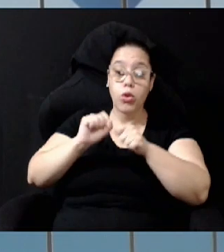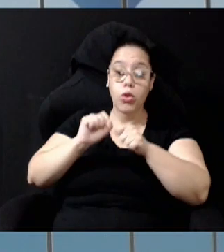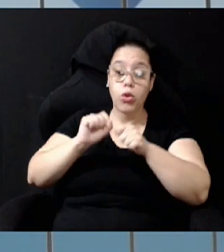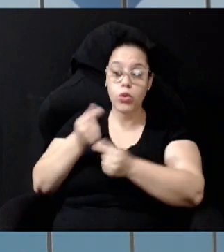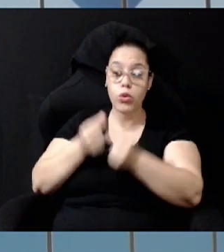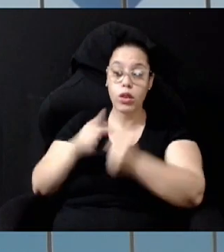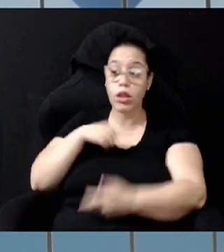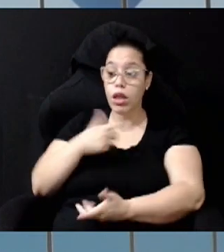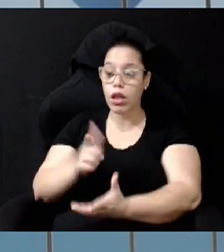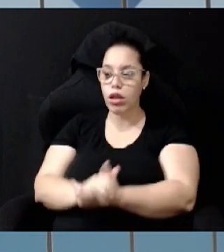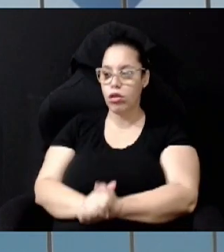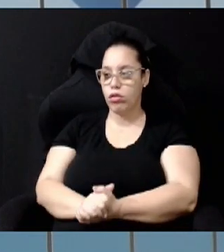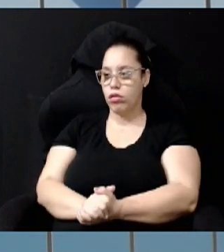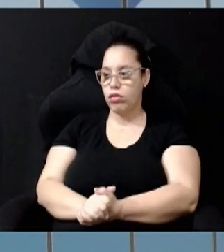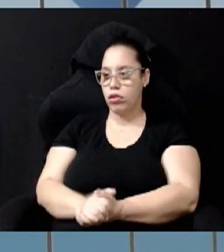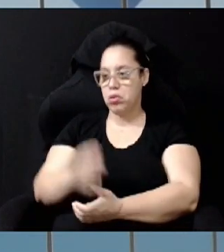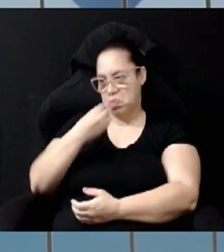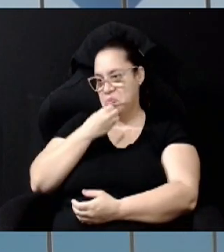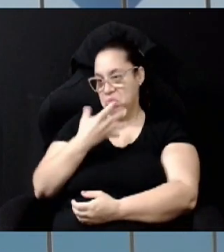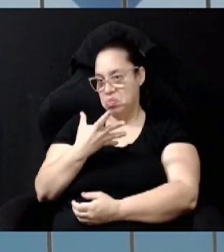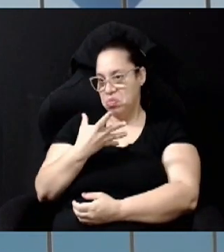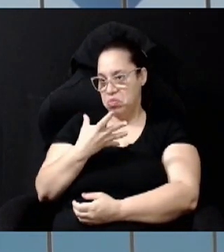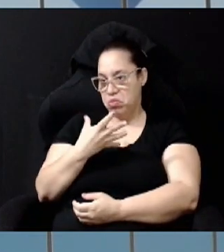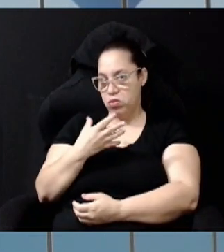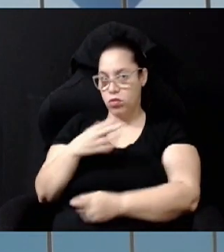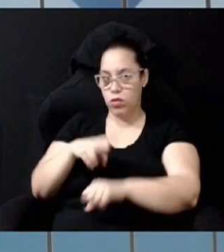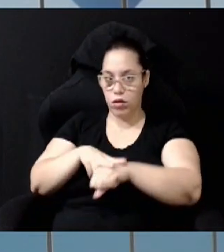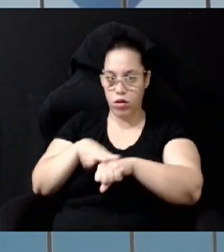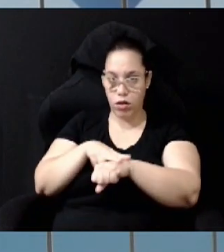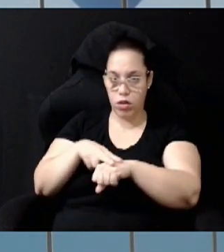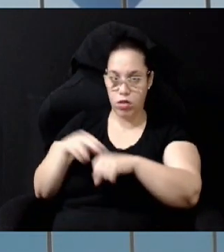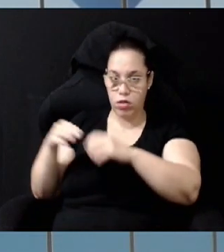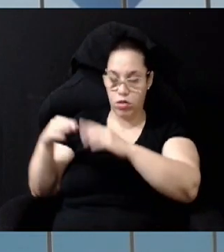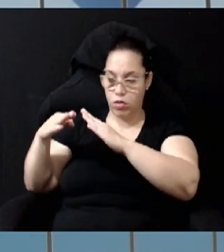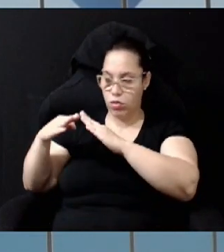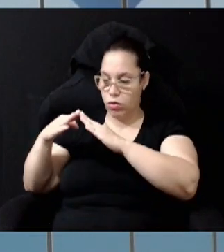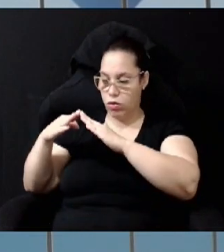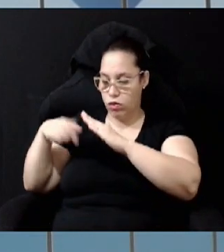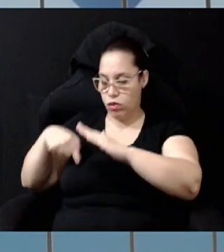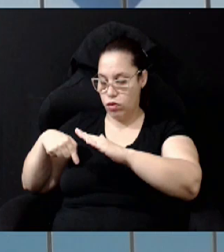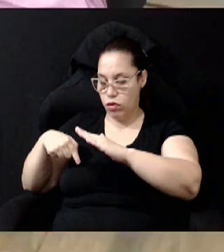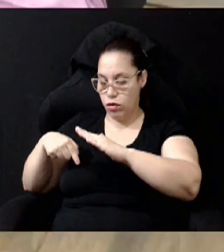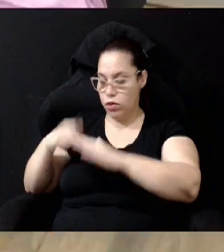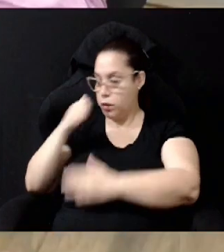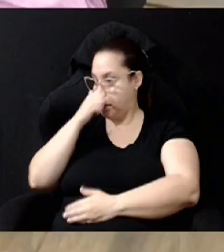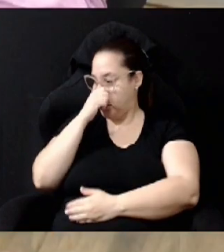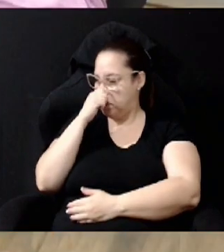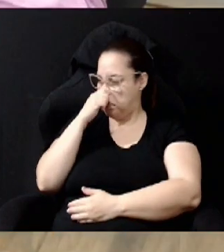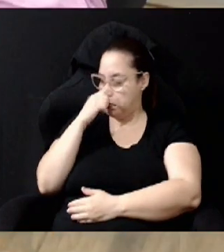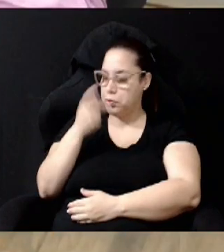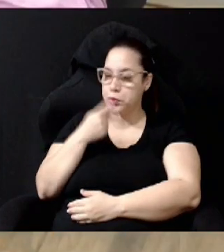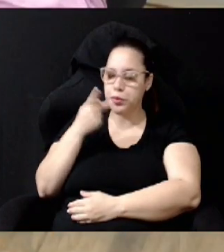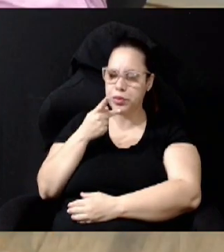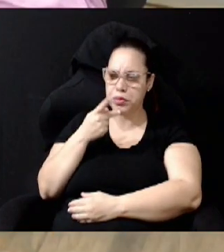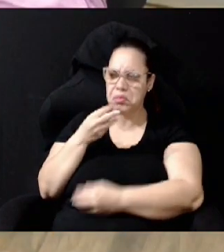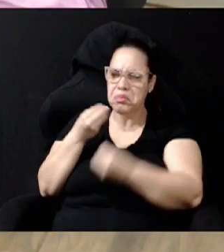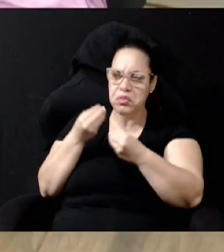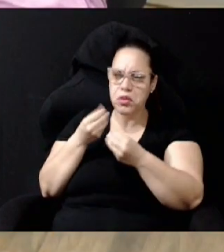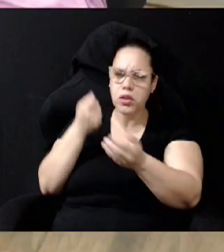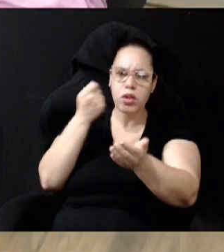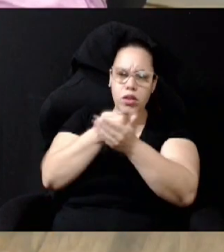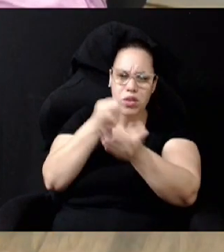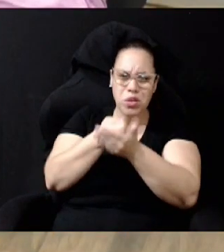para ter benefícios por ter uma área verde no quintal de casa, por exemplo. Sobre isso que você citou agora, tem como a gente cobrar da população